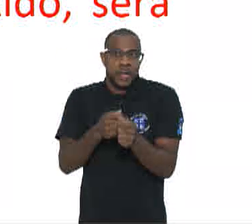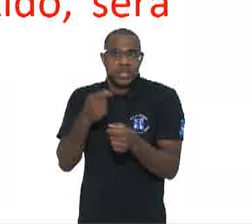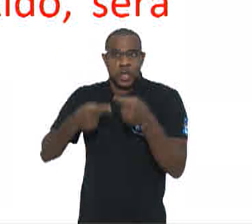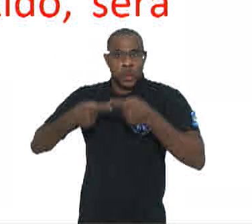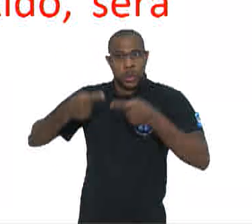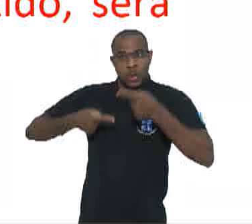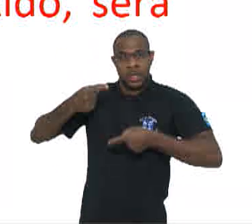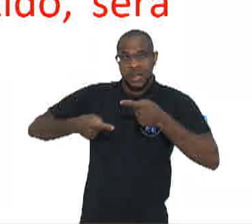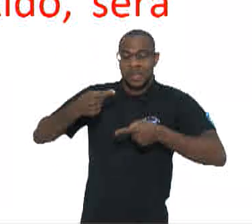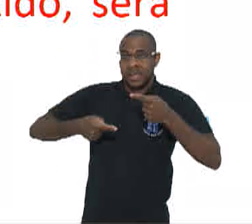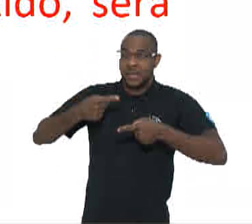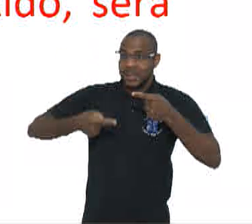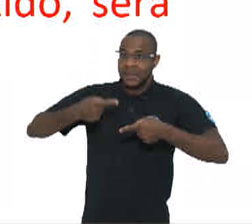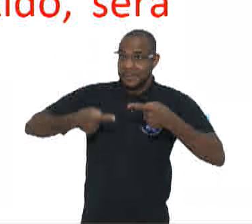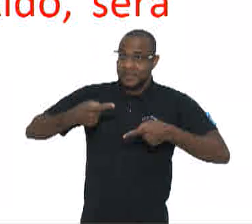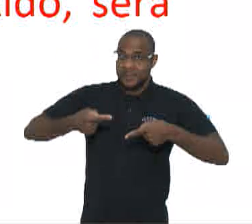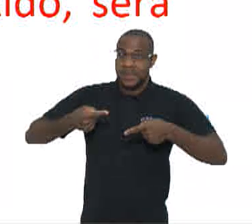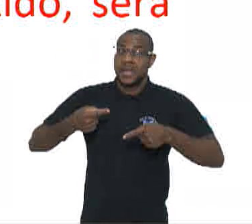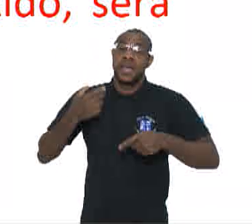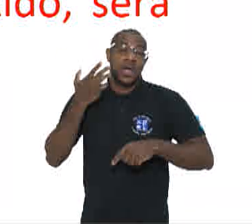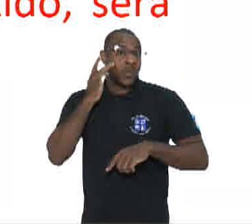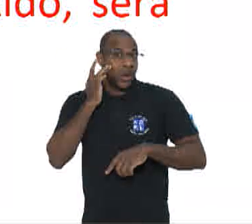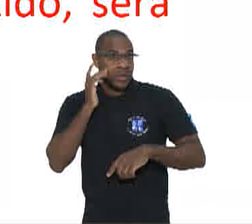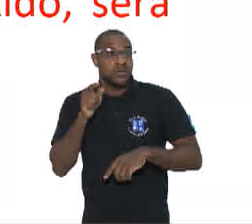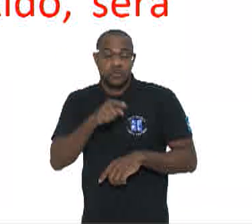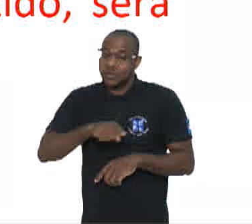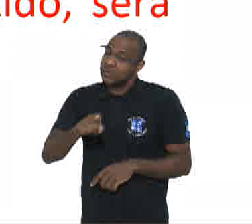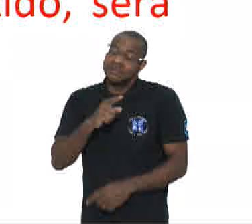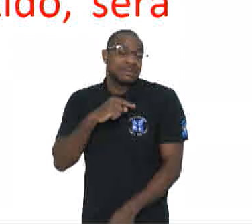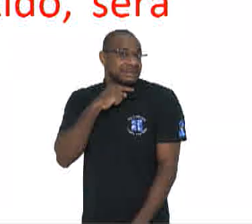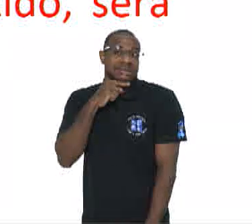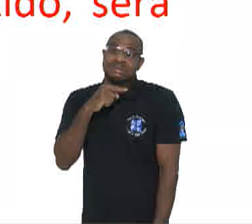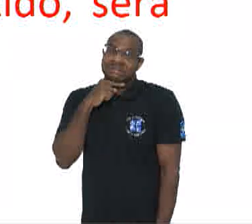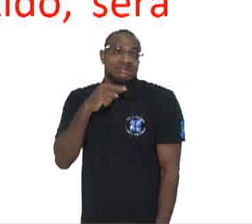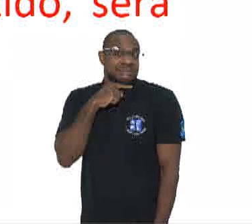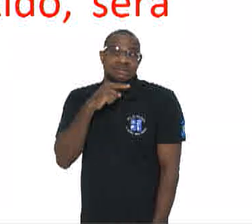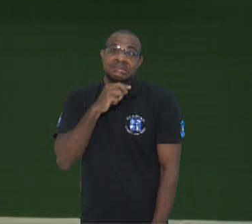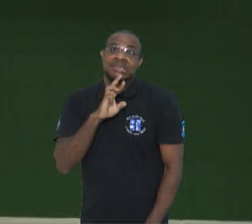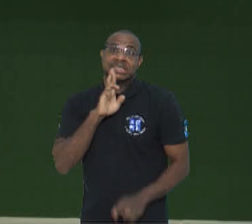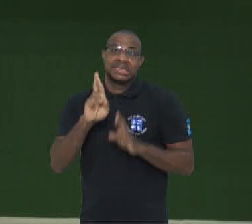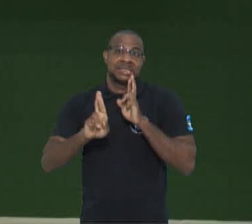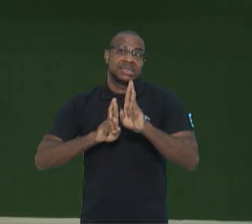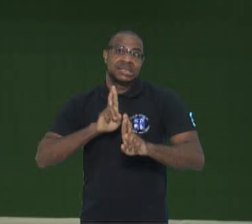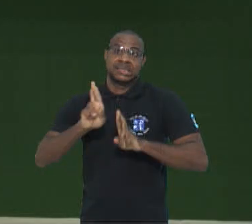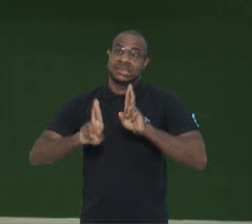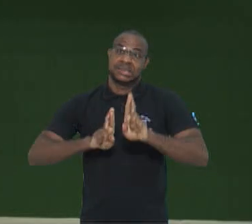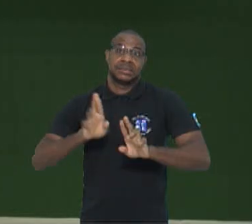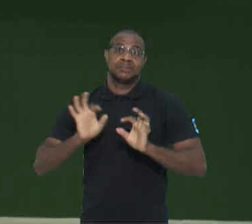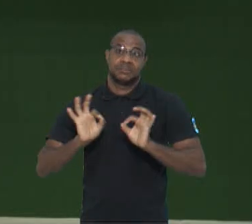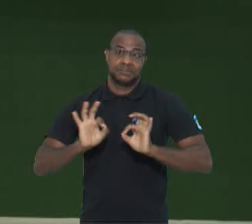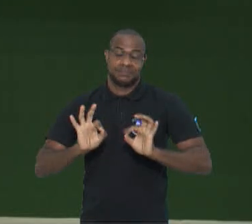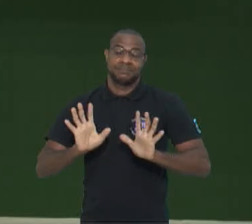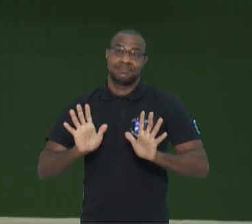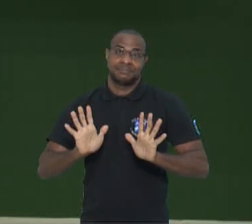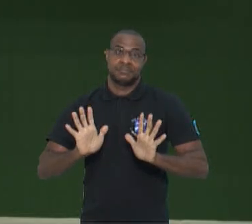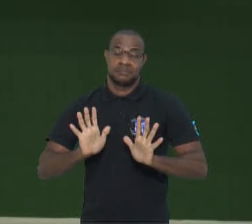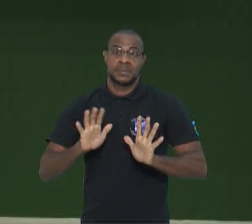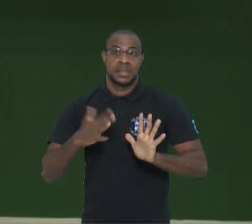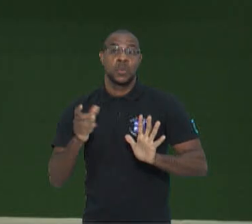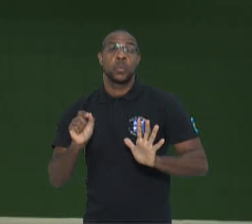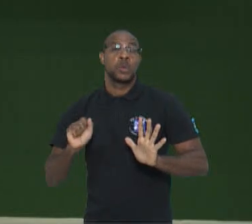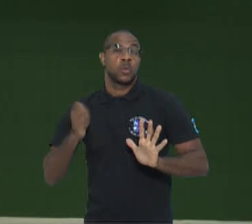discussão, provavelmente vocês não conseguiram responder aquela questão, né? Então, o